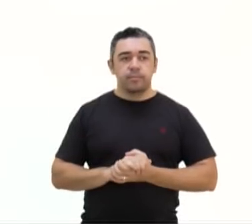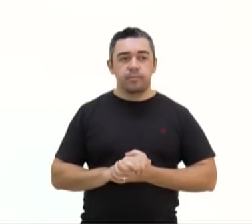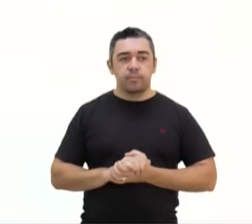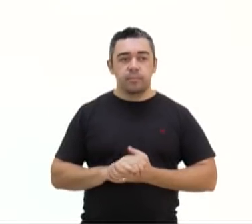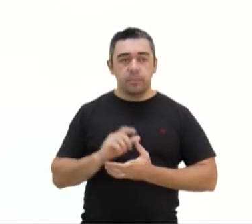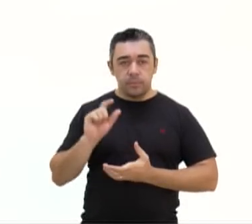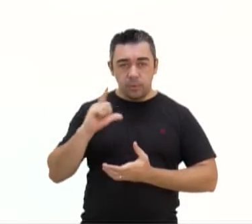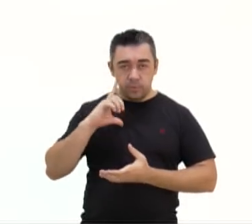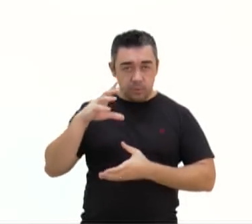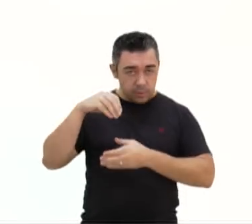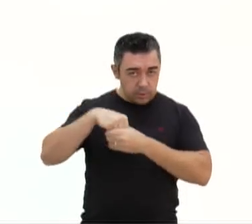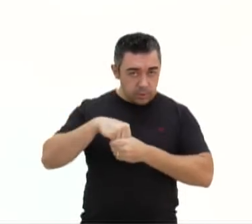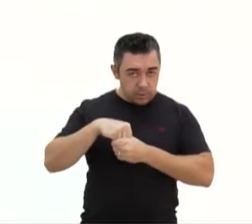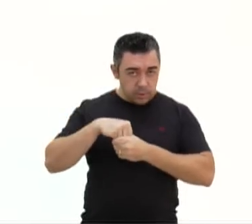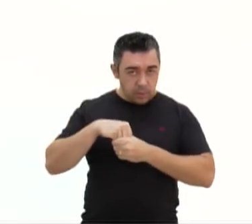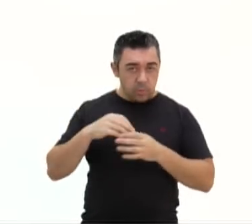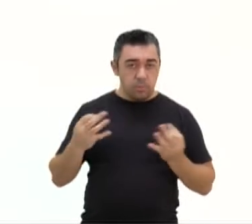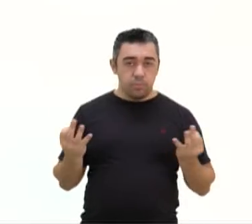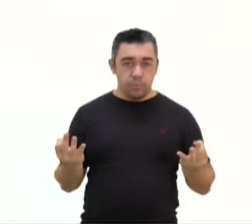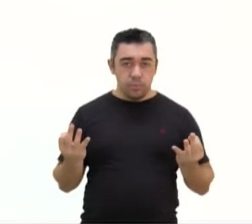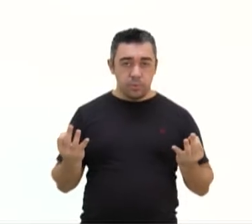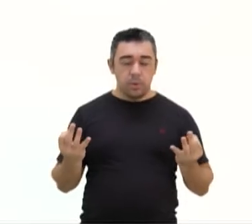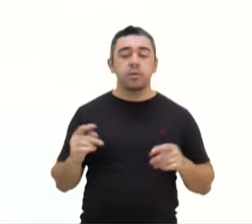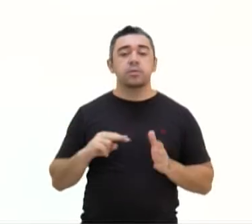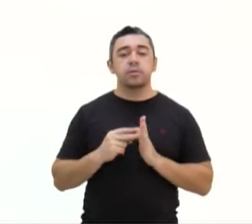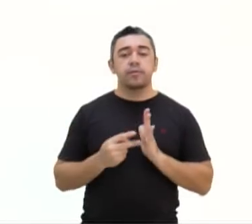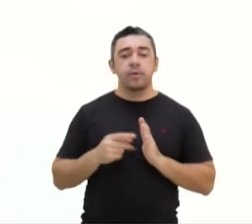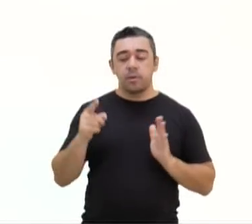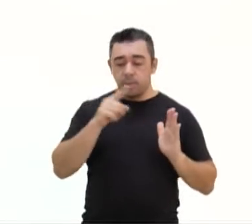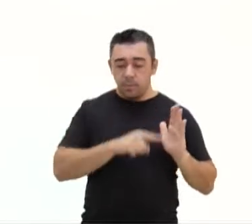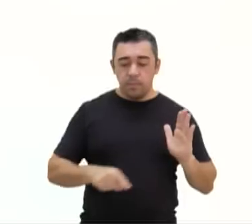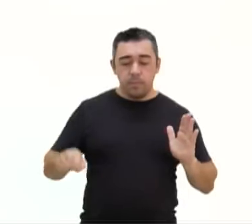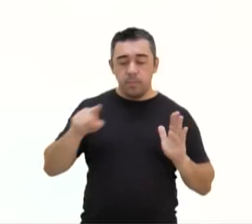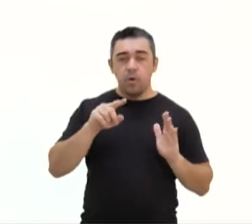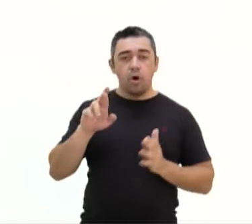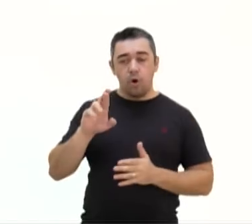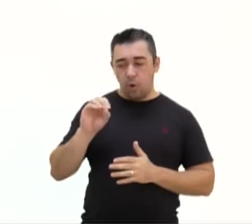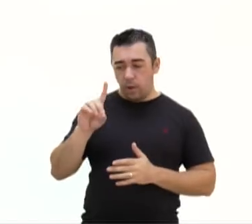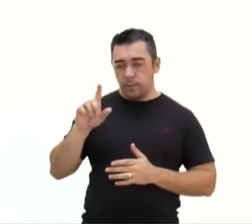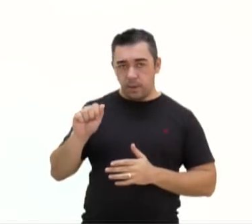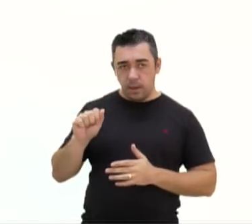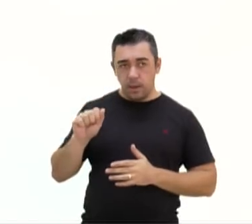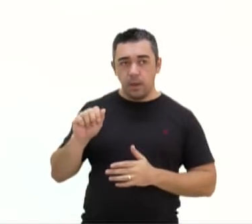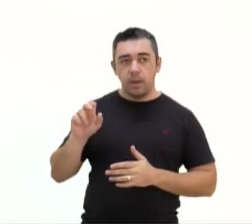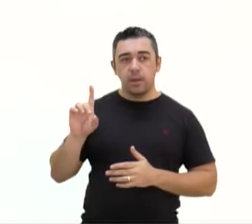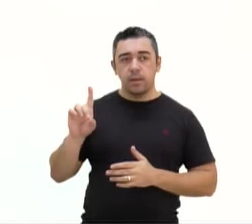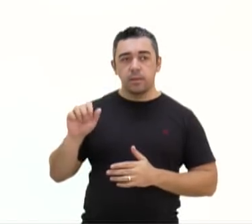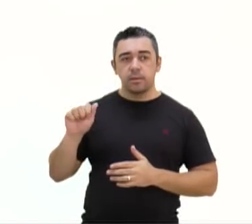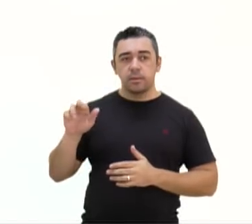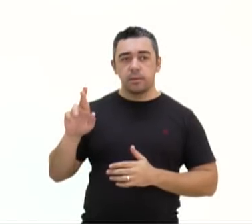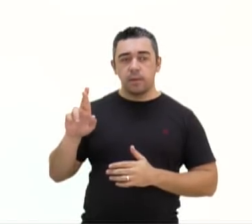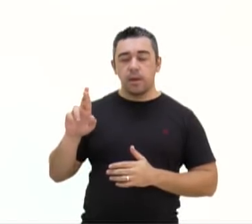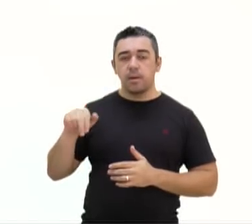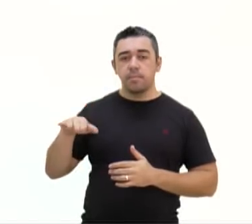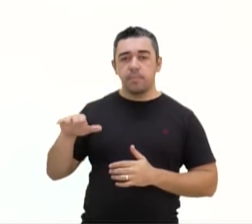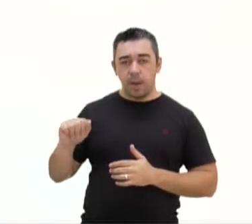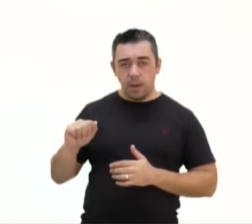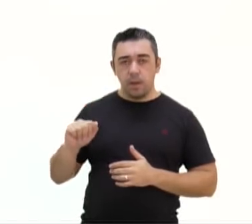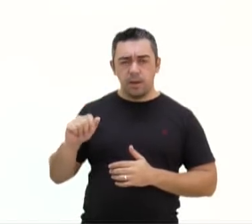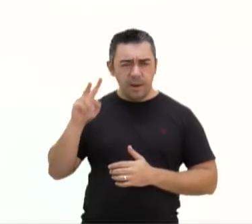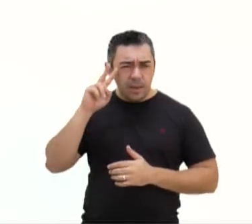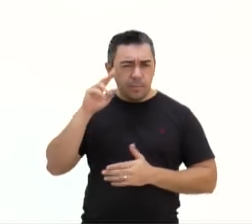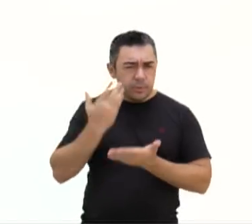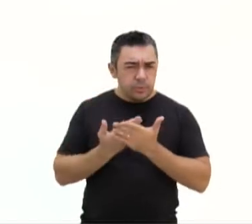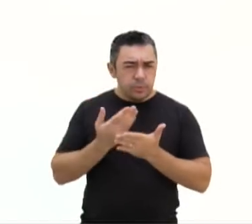consciência budista, essa que se chama a roda do Dharma ou caminho óctuplo. Lembram que nós estudamos